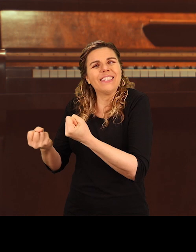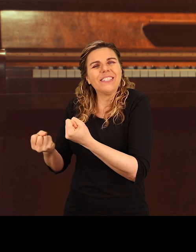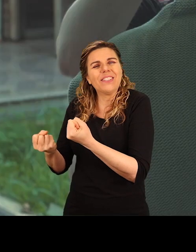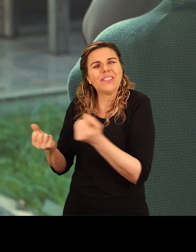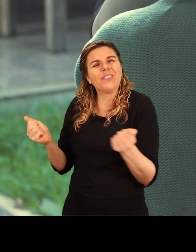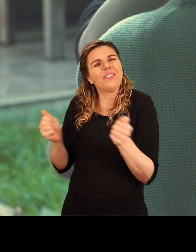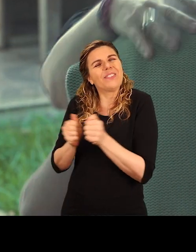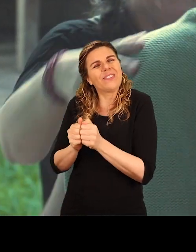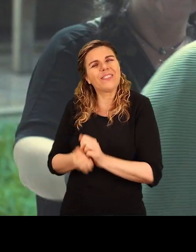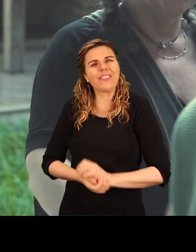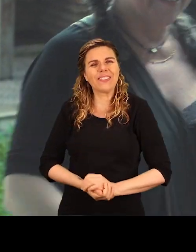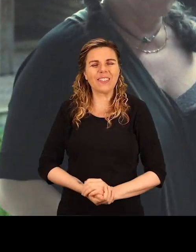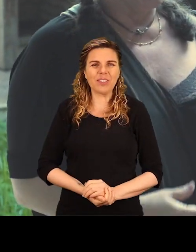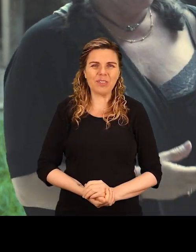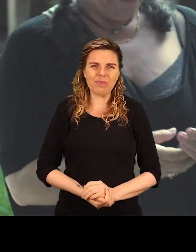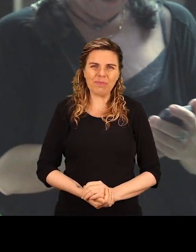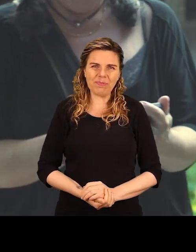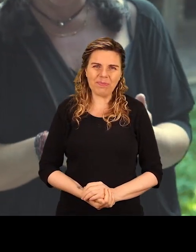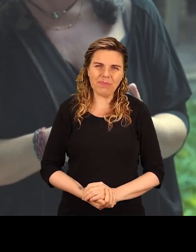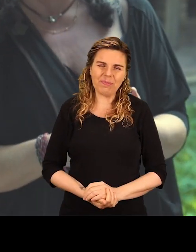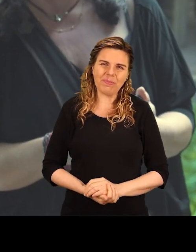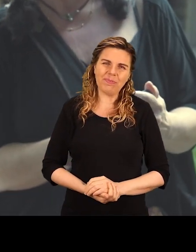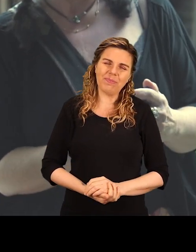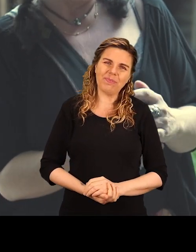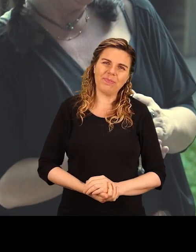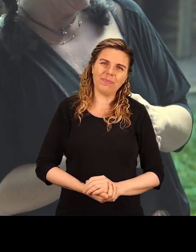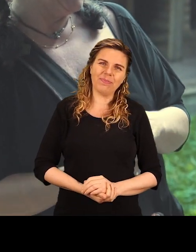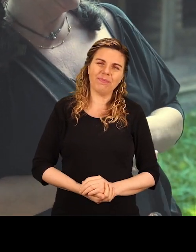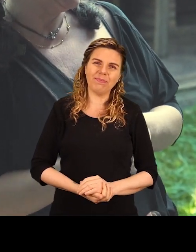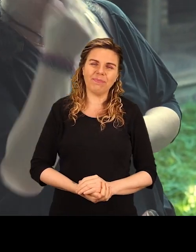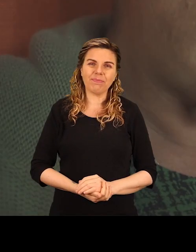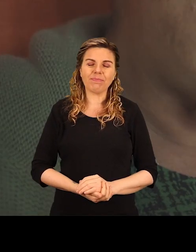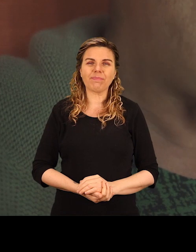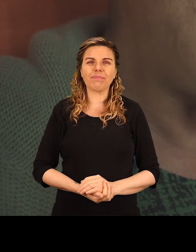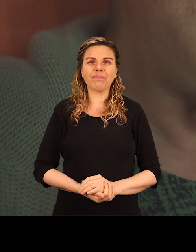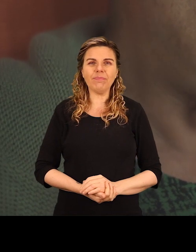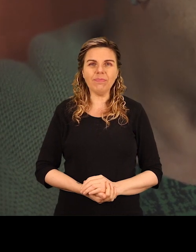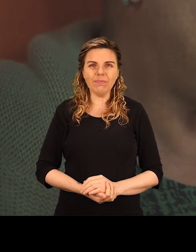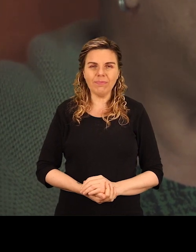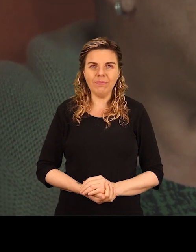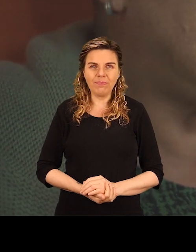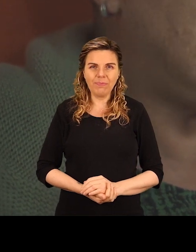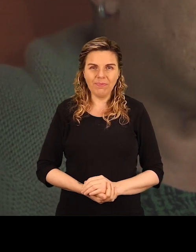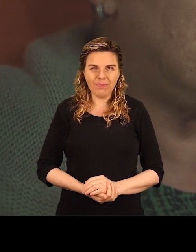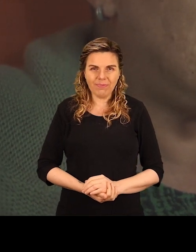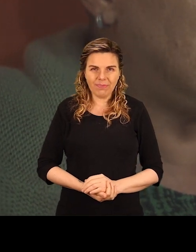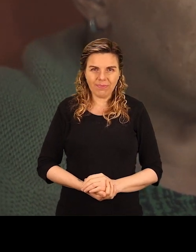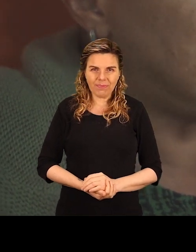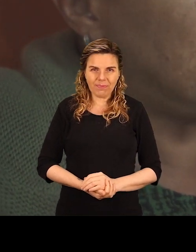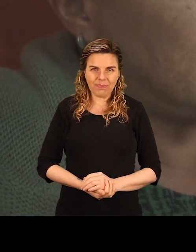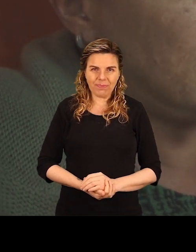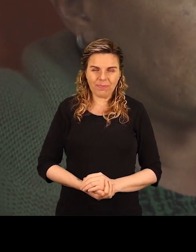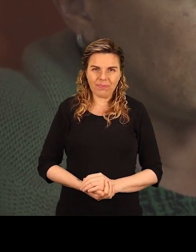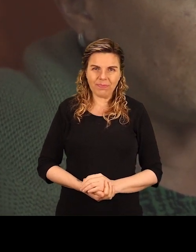junto, sabe? Em um jardim, Neca abraça a Márcia, à sua esquerda, e depois Marina, à direita. Sentadas em um sofá, Neca conversa